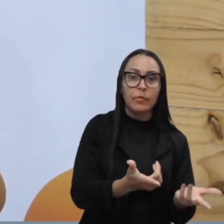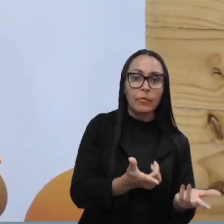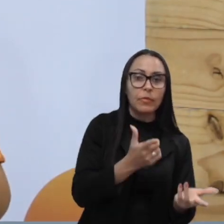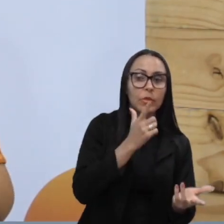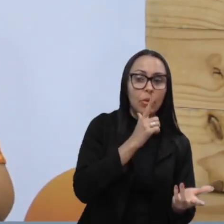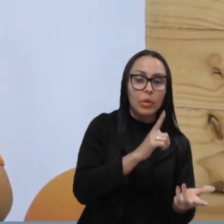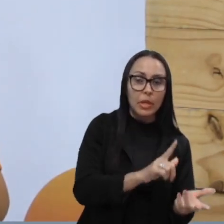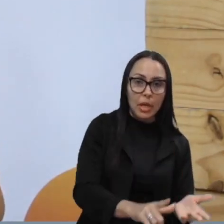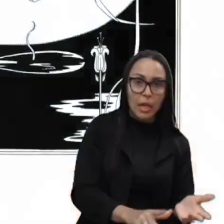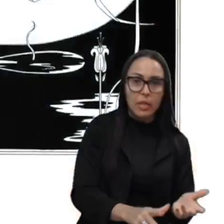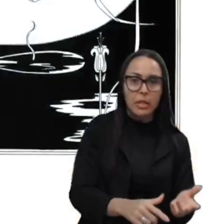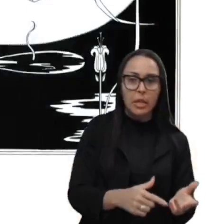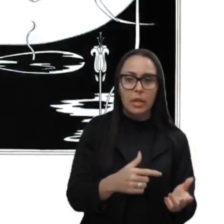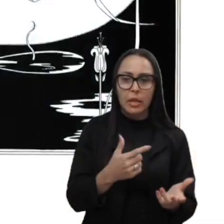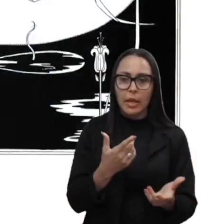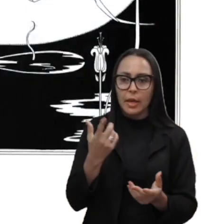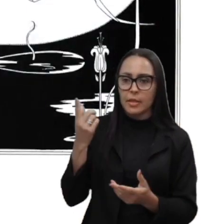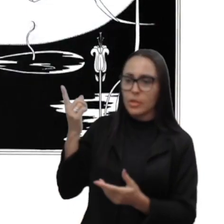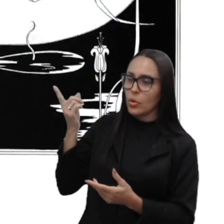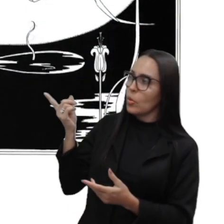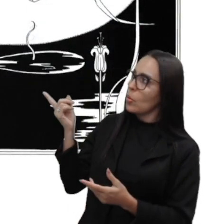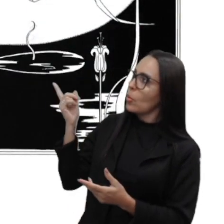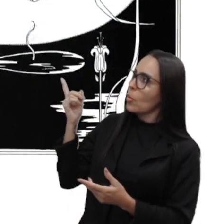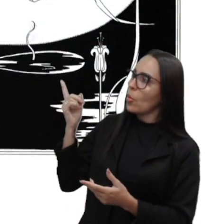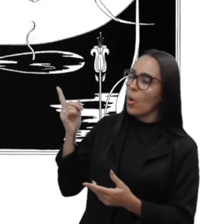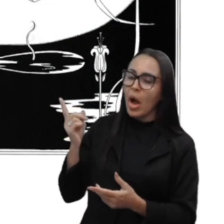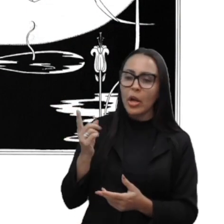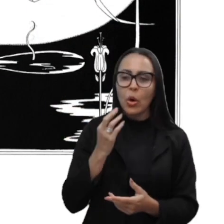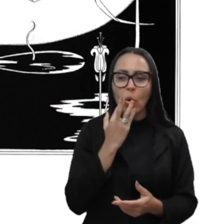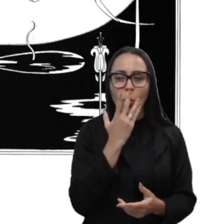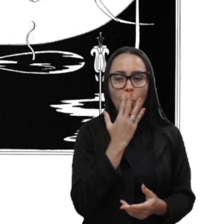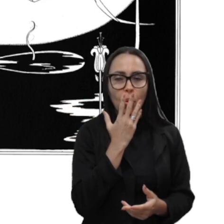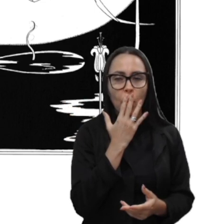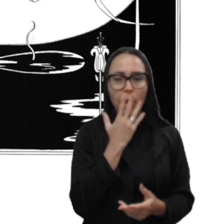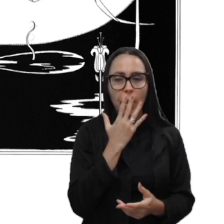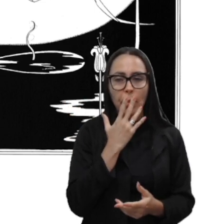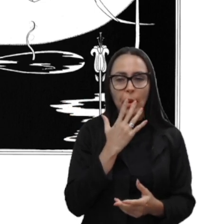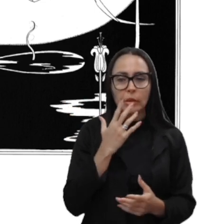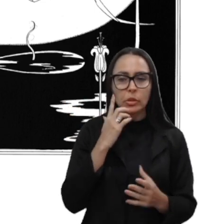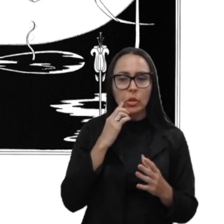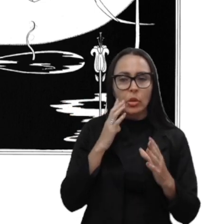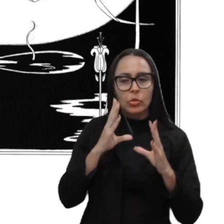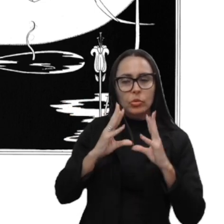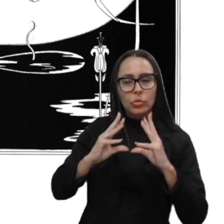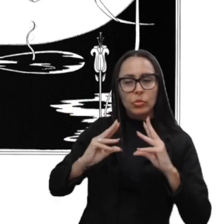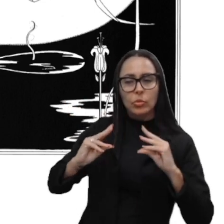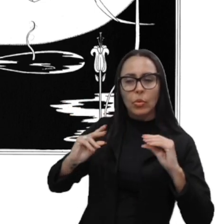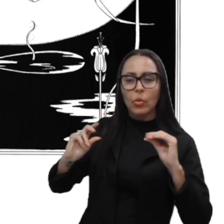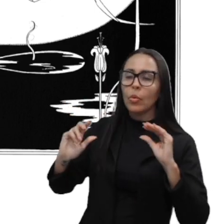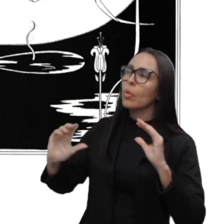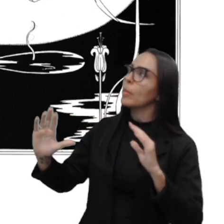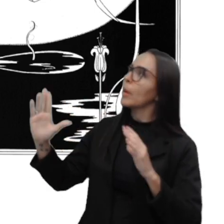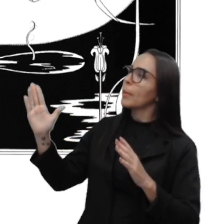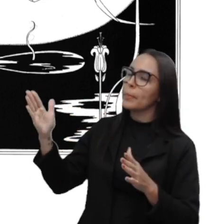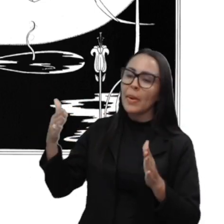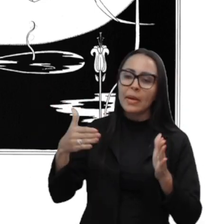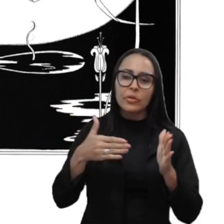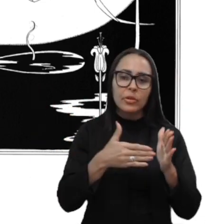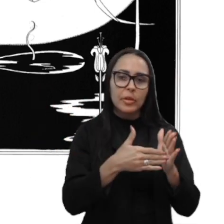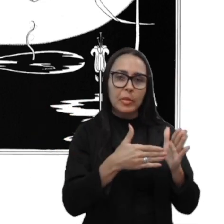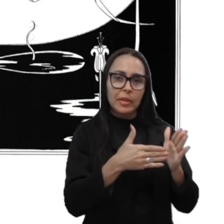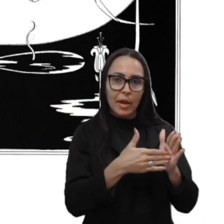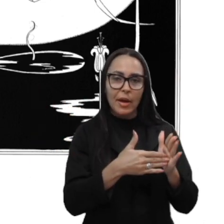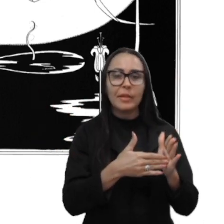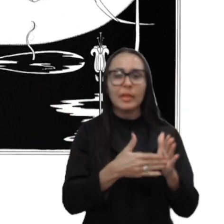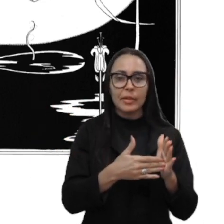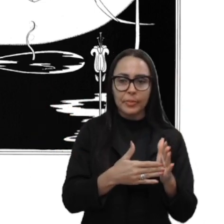mais carregado, né, cores mais sóbrias, uma paleta de cores um pouco mais limitada, que a gente vai ver